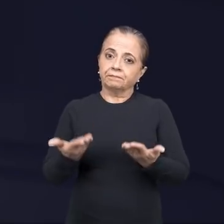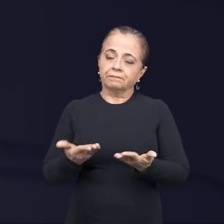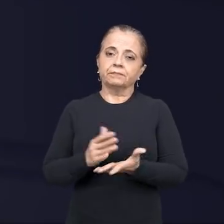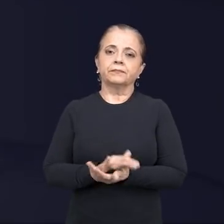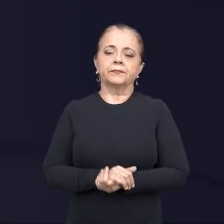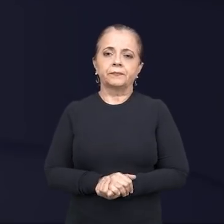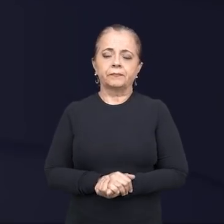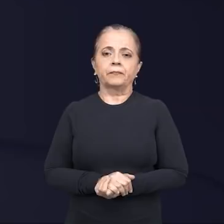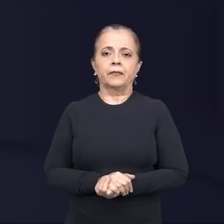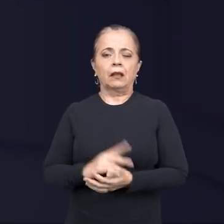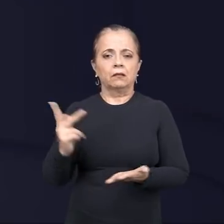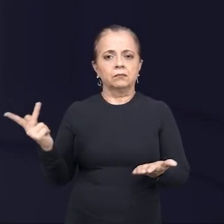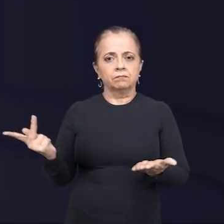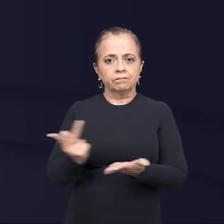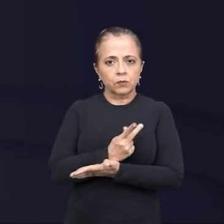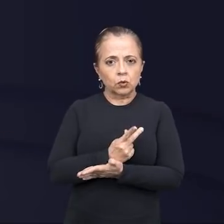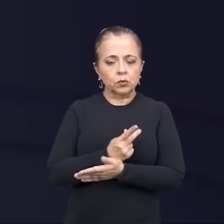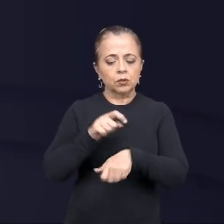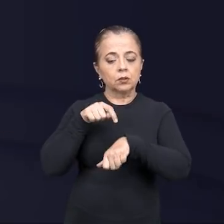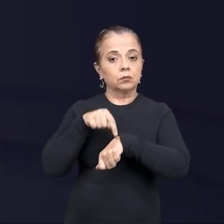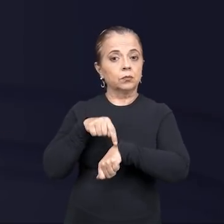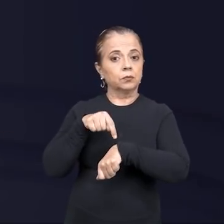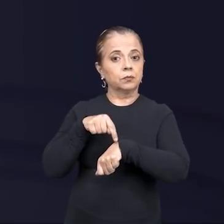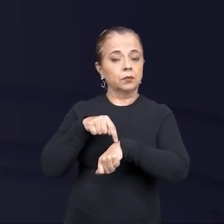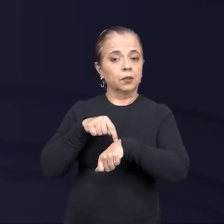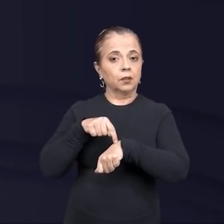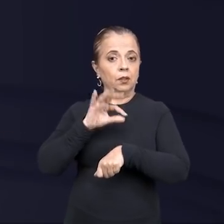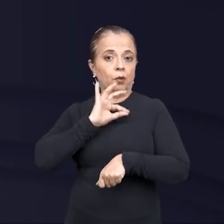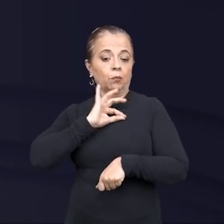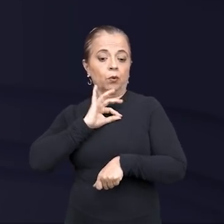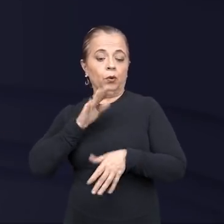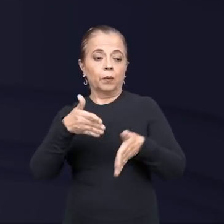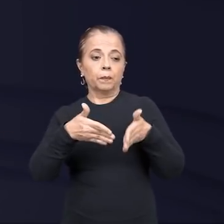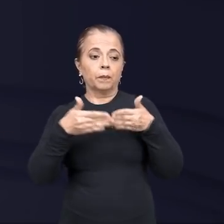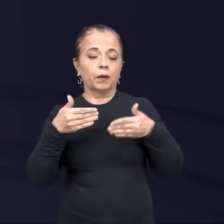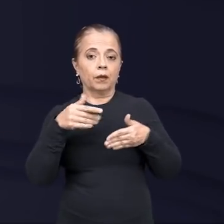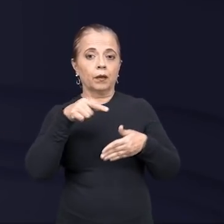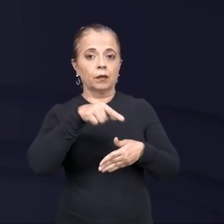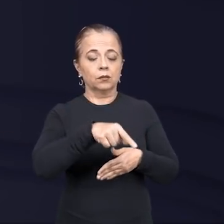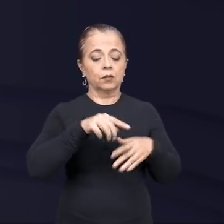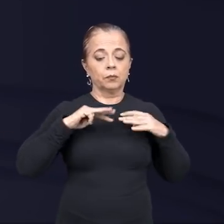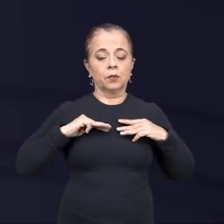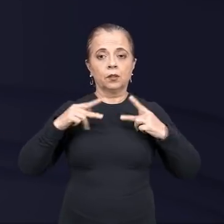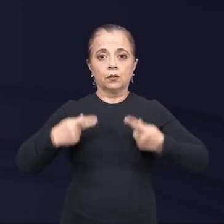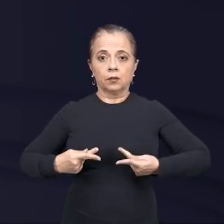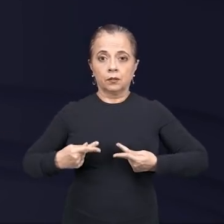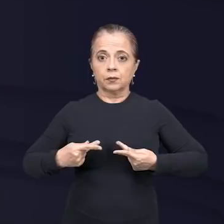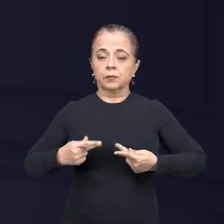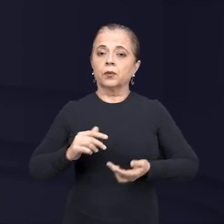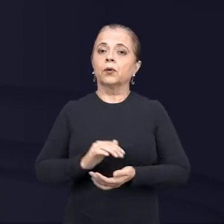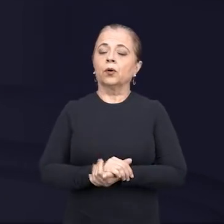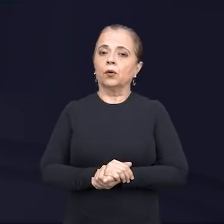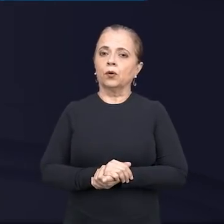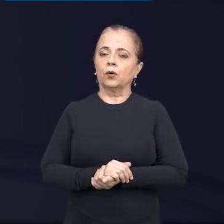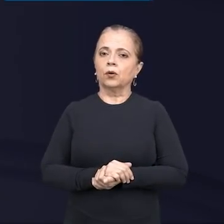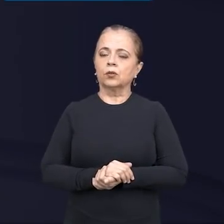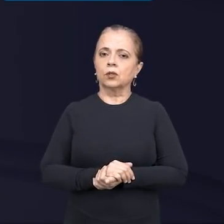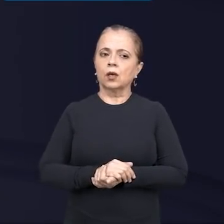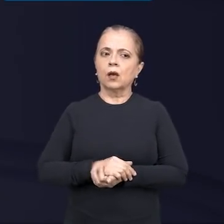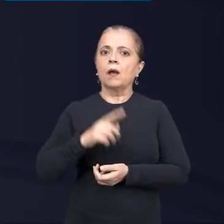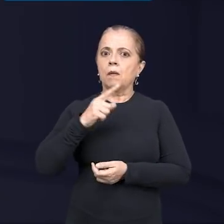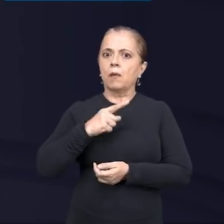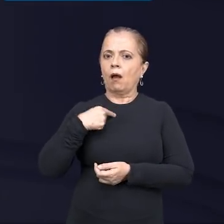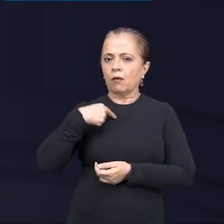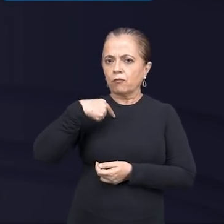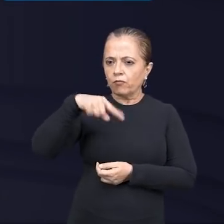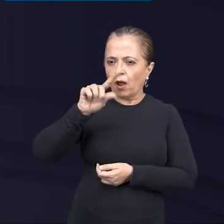E aí vem um momento em que a polícia pede ao Ministério Público mandados de